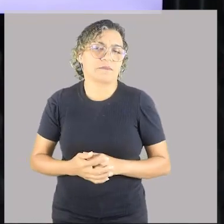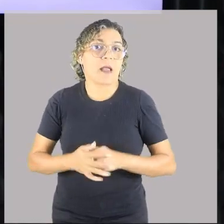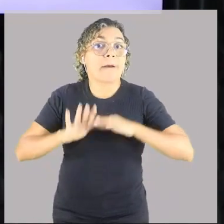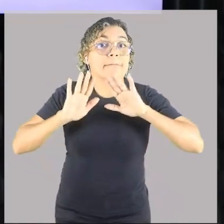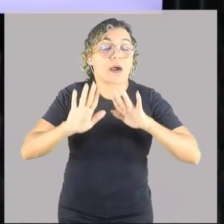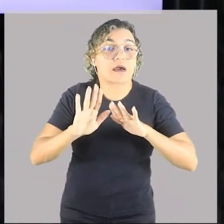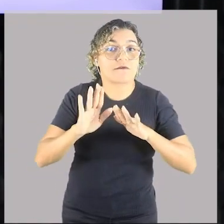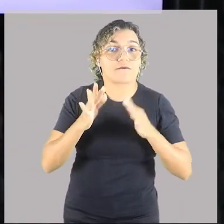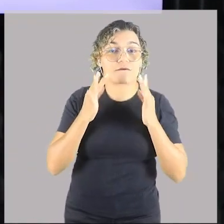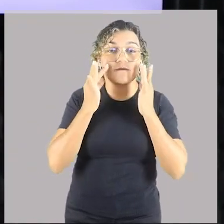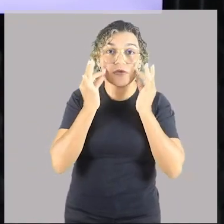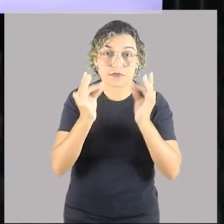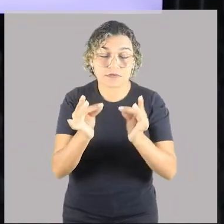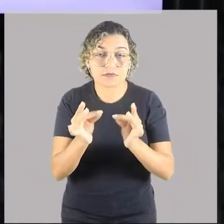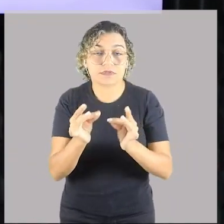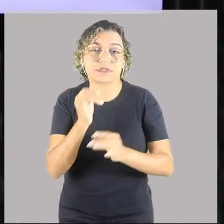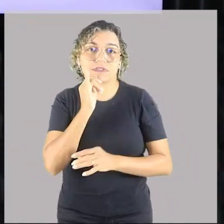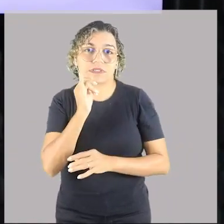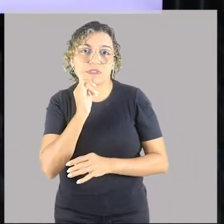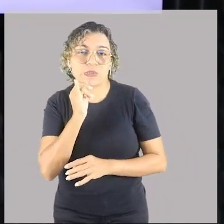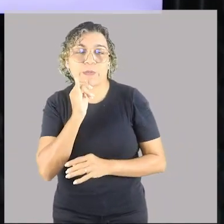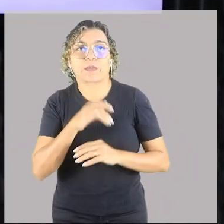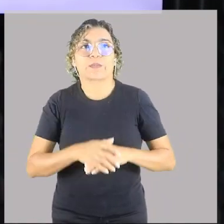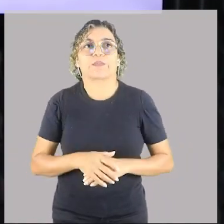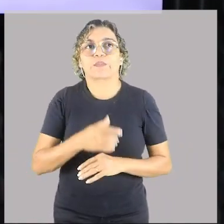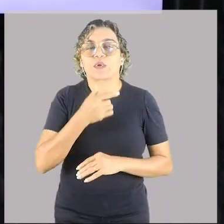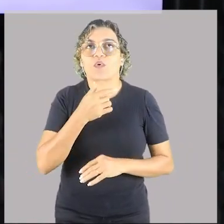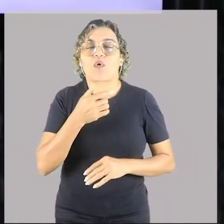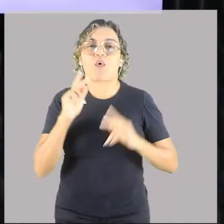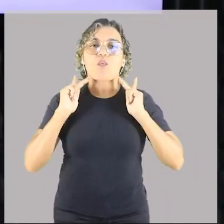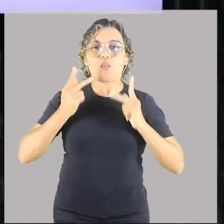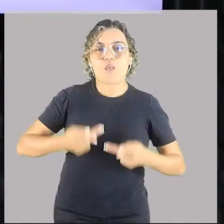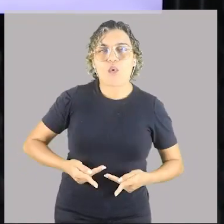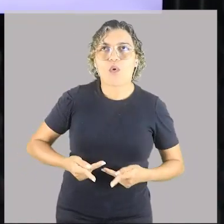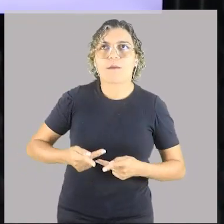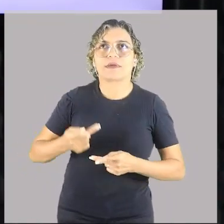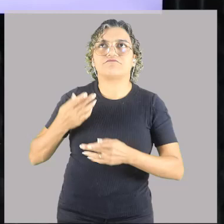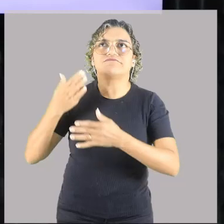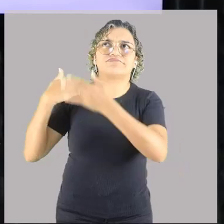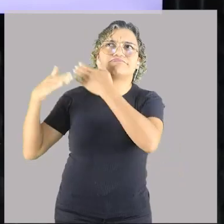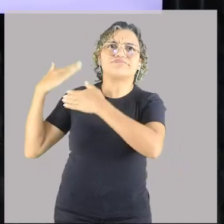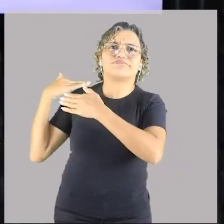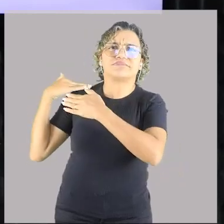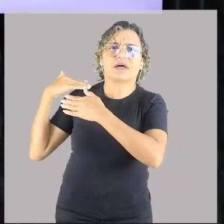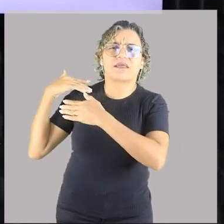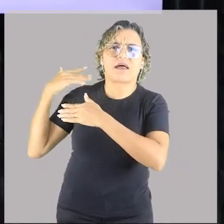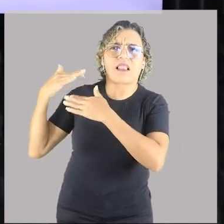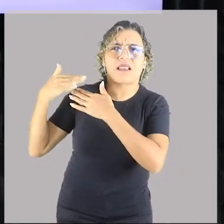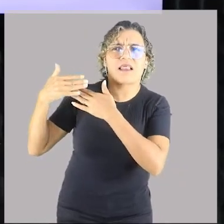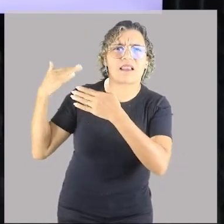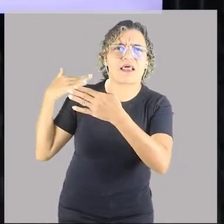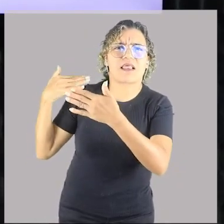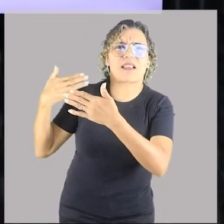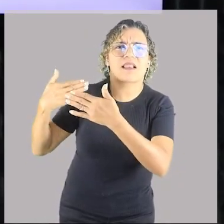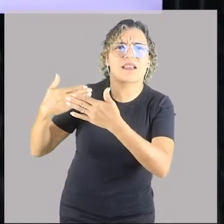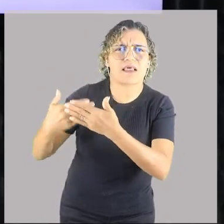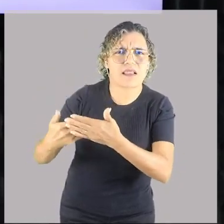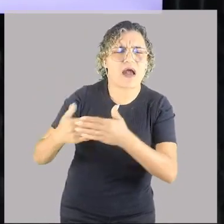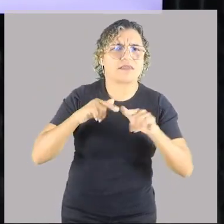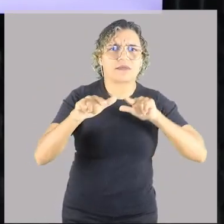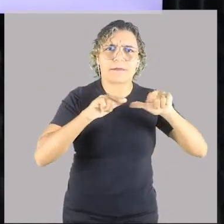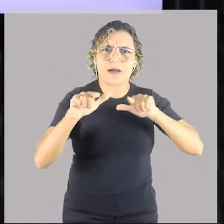Mas vejam só, aquilo que o homem, ao longo aí de suas atividades, tem